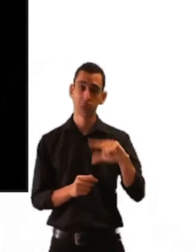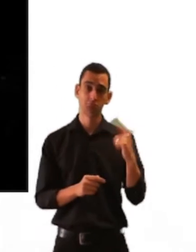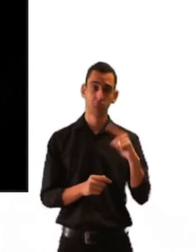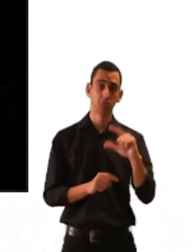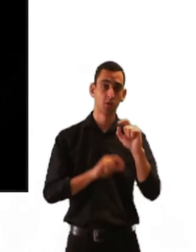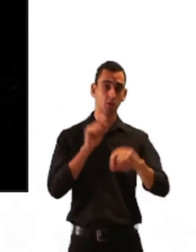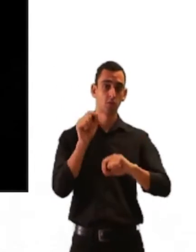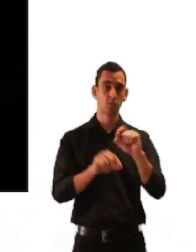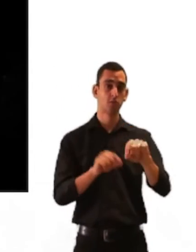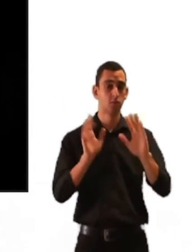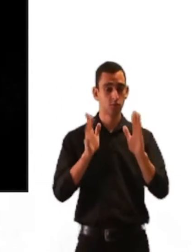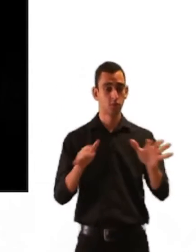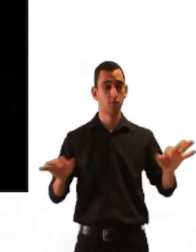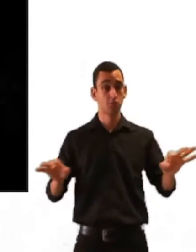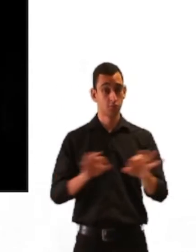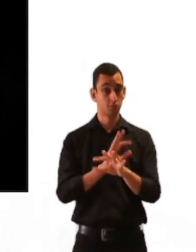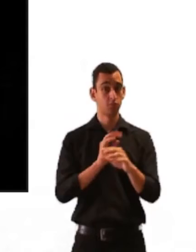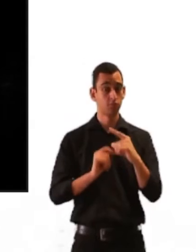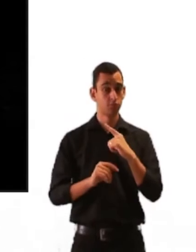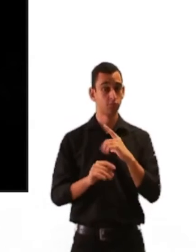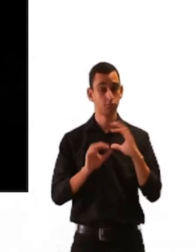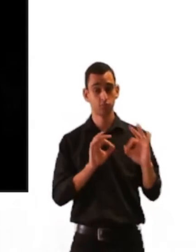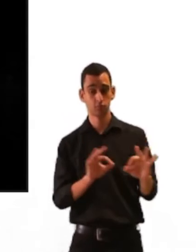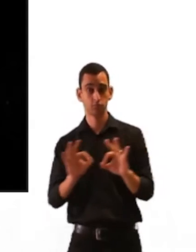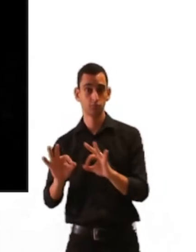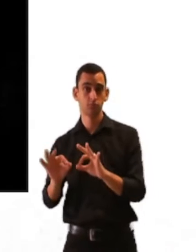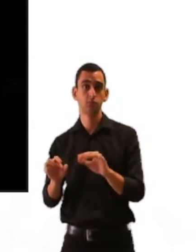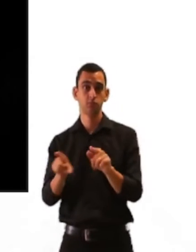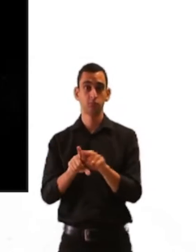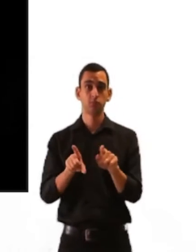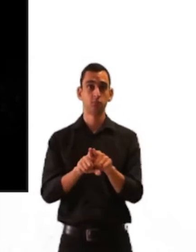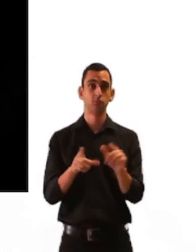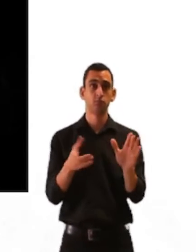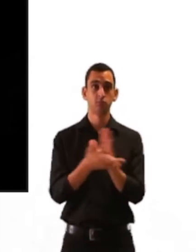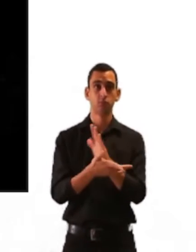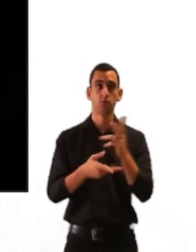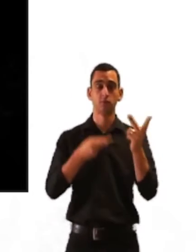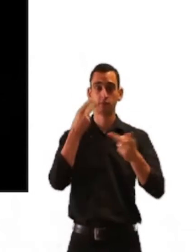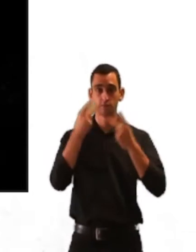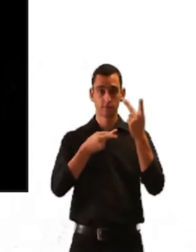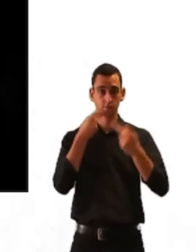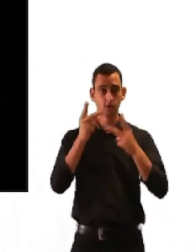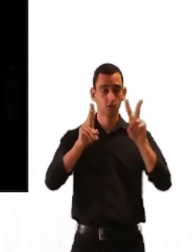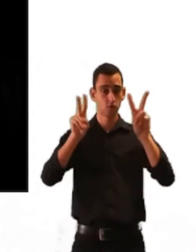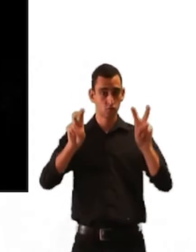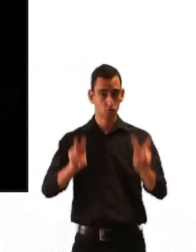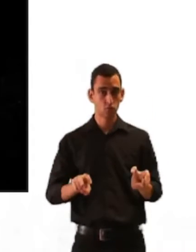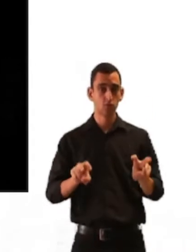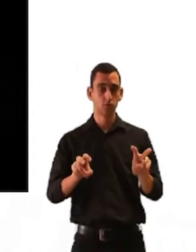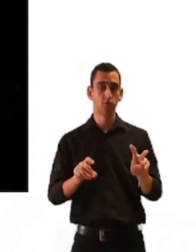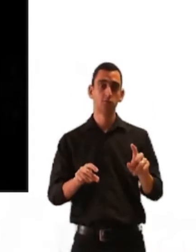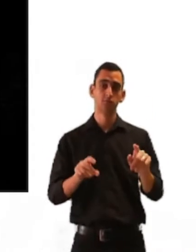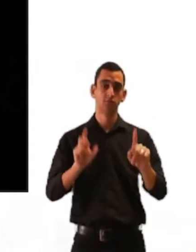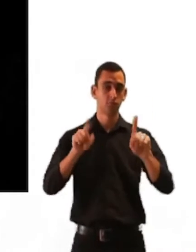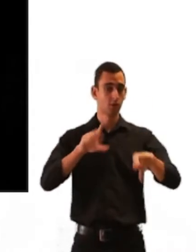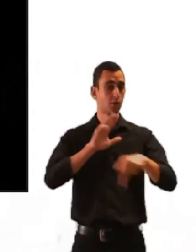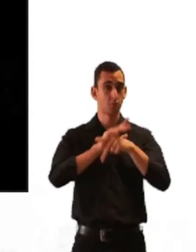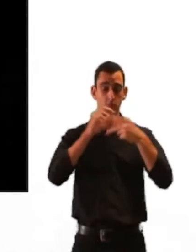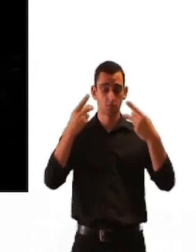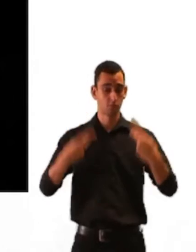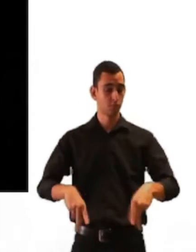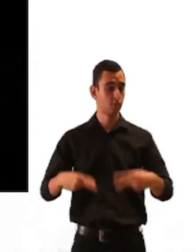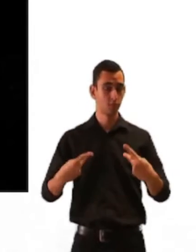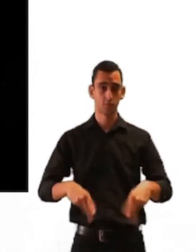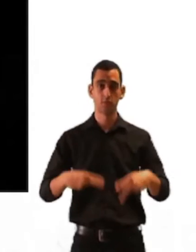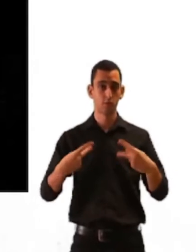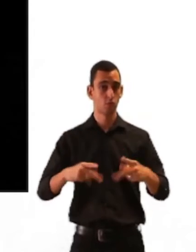executou. Então, para a discussão, para aqueles que sustentam que esse subjetivismo é do ser humano, é inerente ao ser humano e nós